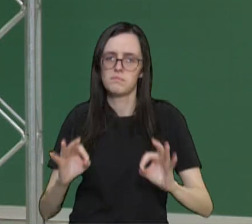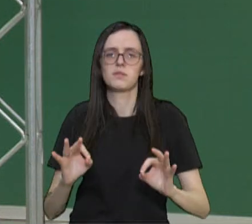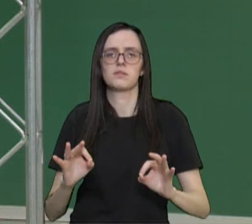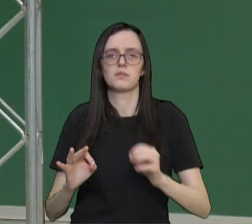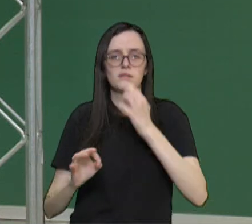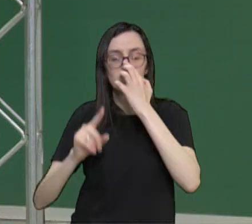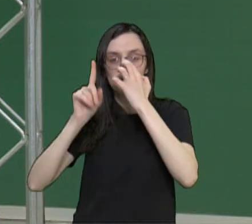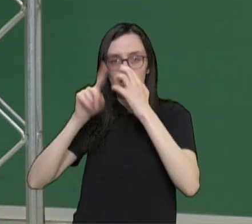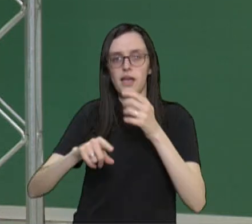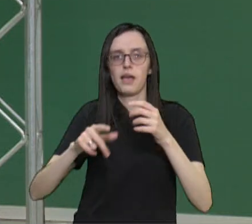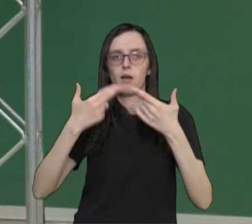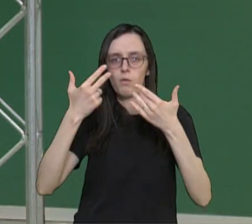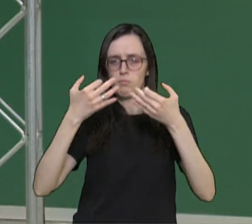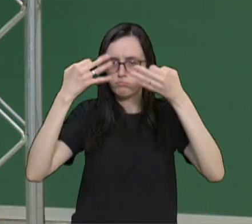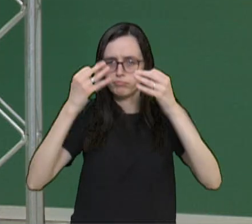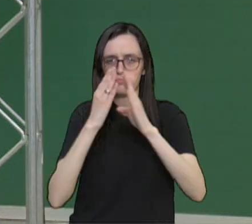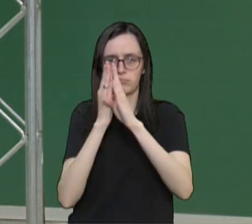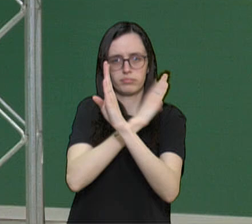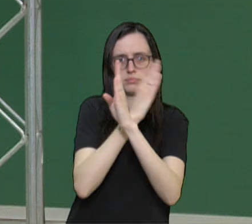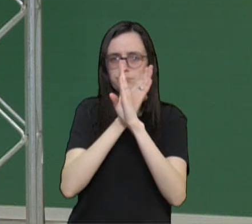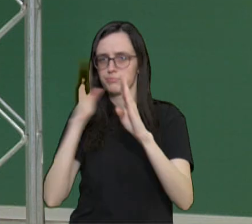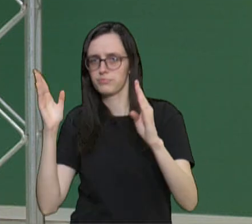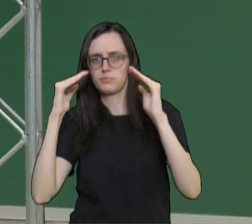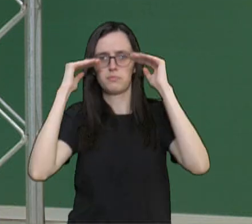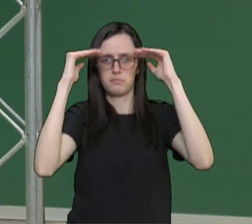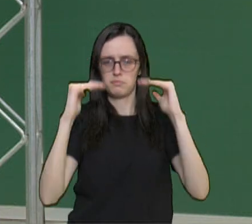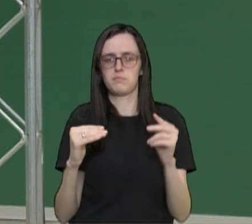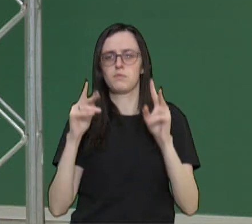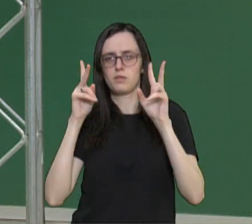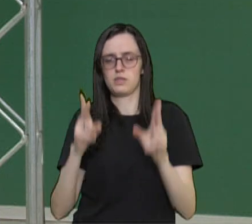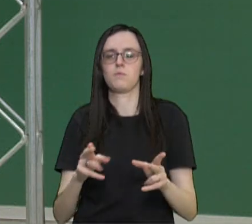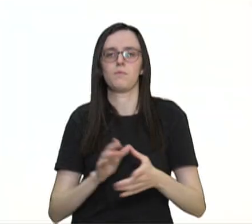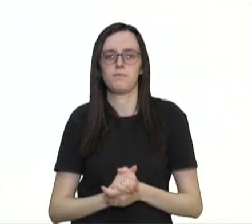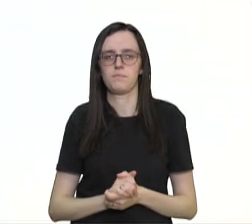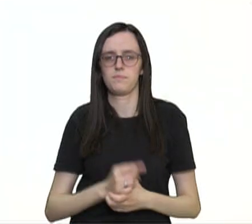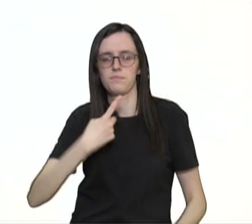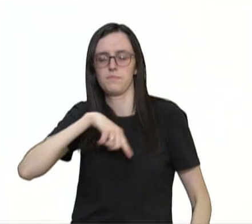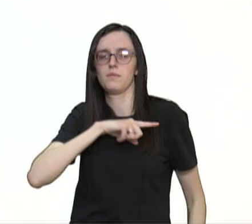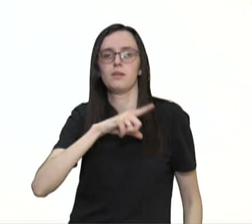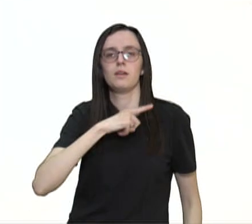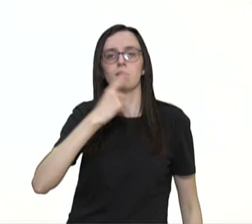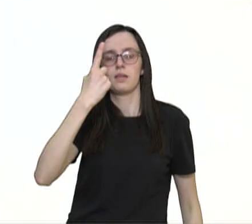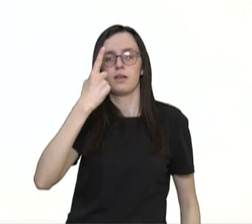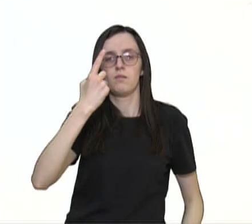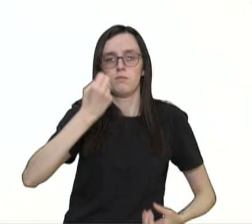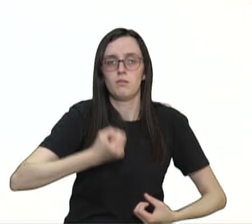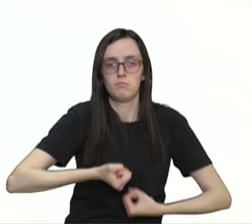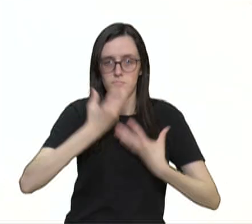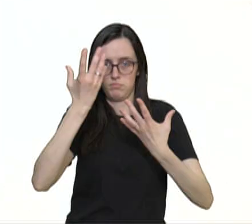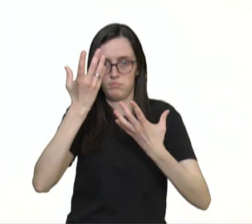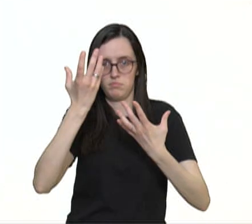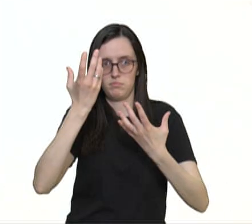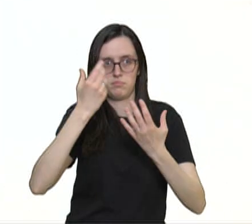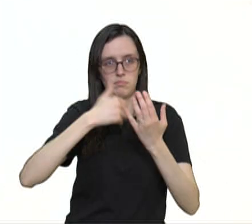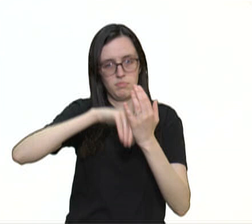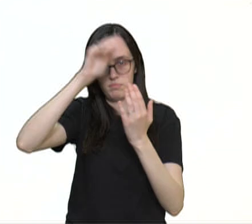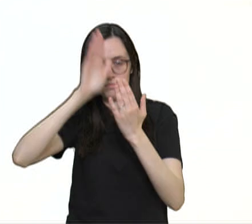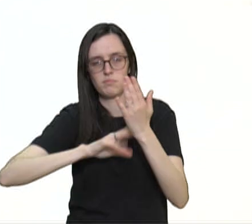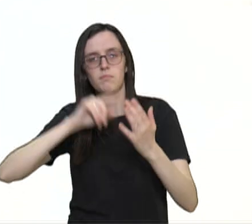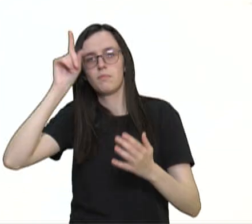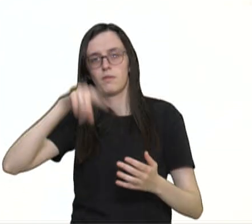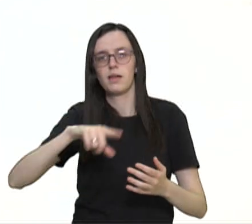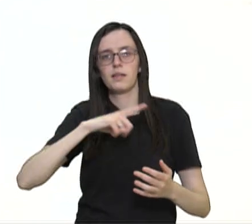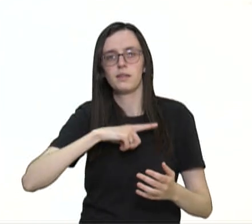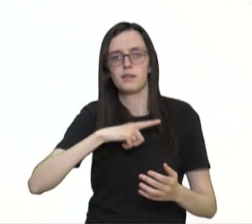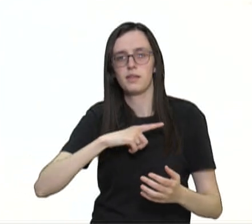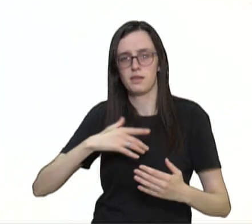conscientização de simetria, etc., né? Então aqui a gente tem uma obra, Napoleão atravessando os